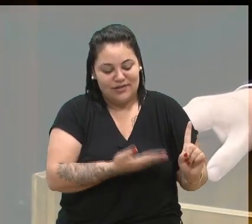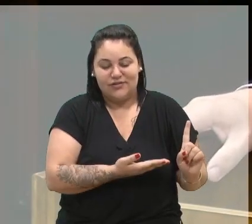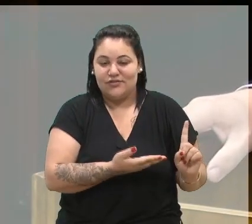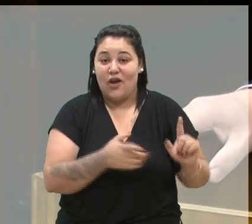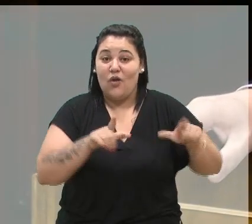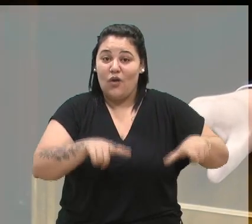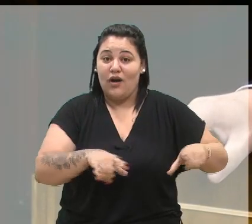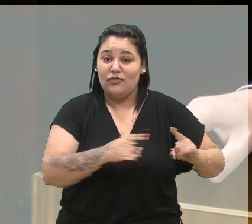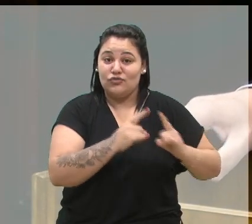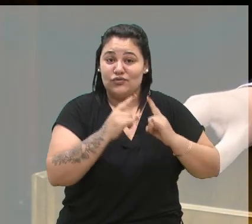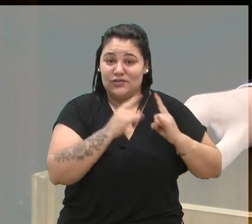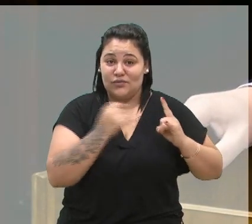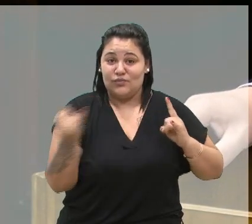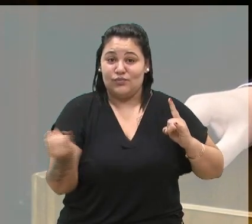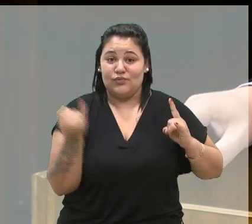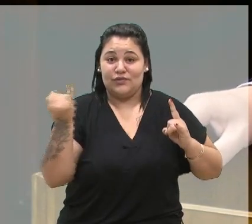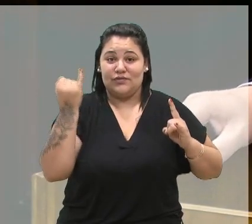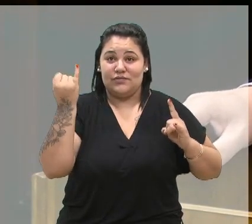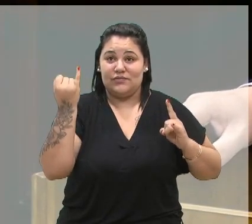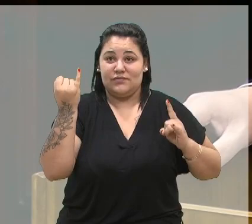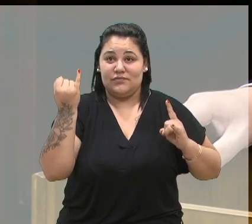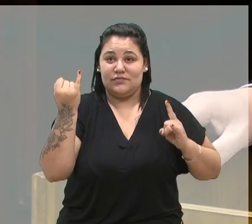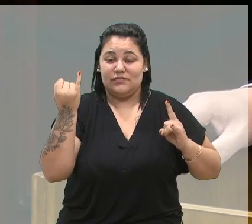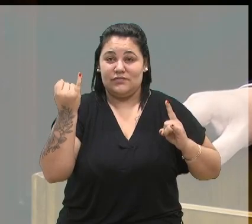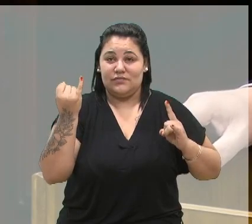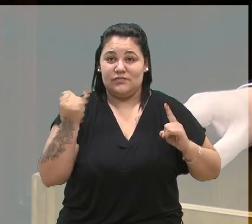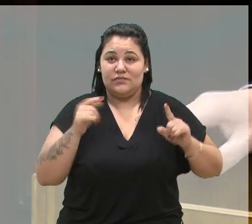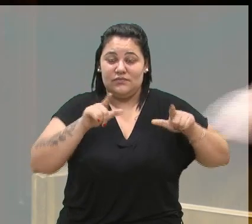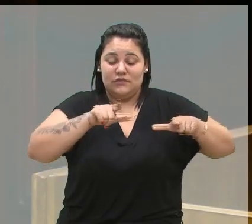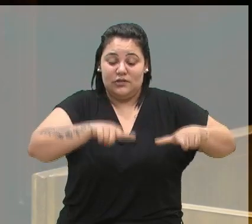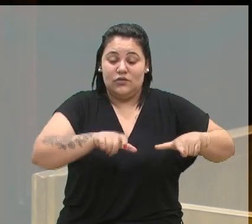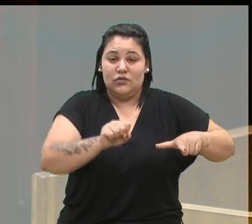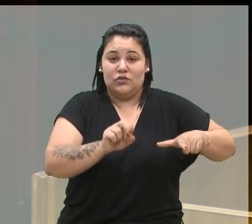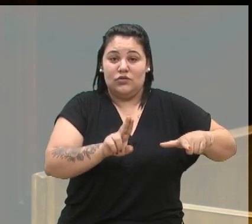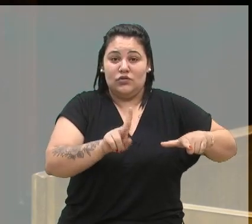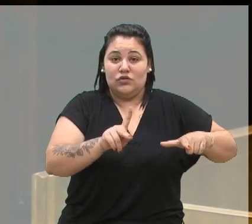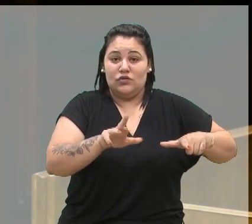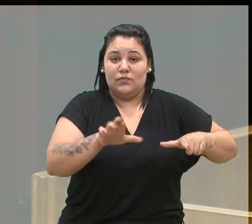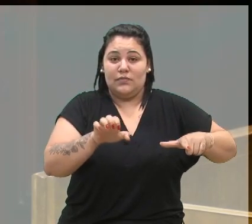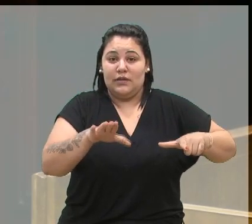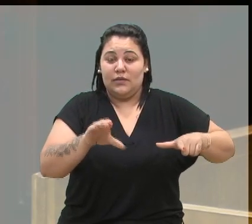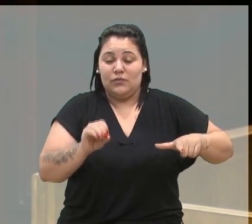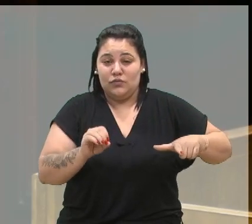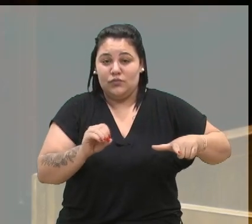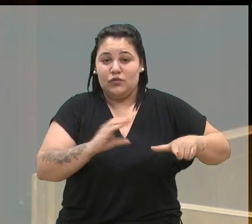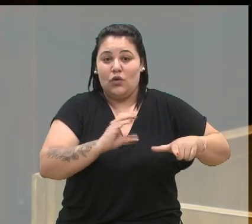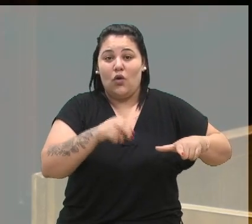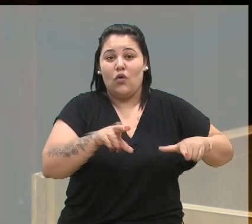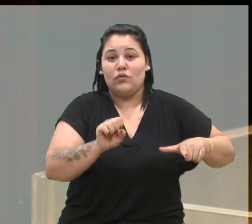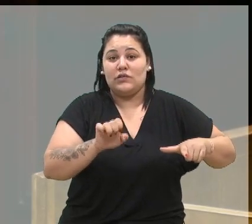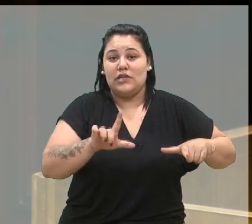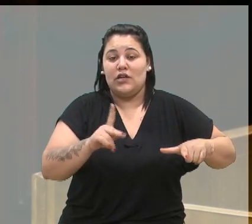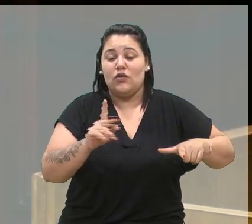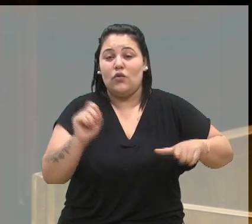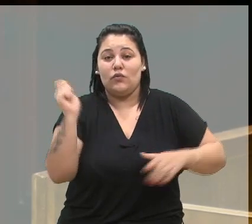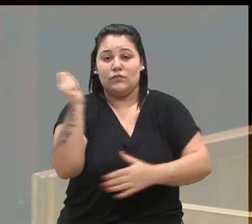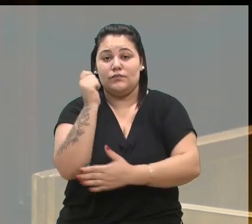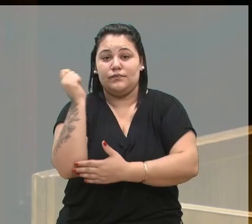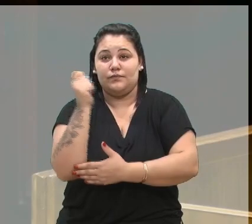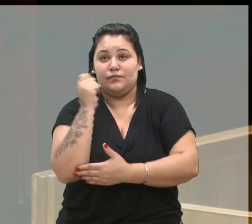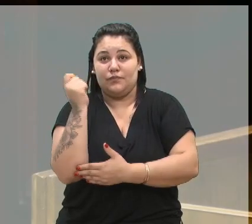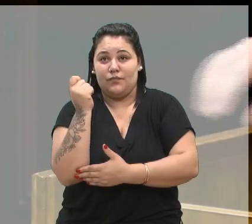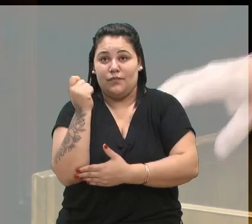instituição, o Supremo Conselho do Rio Grande do Sul, do rito escocês antigo e aceito,